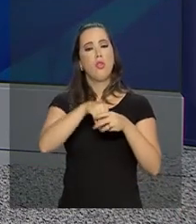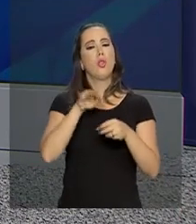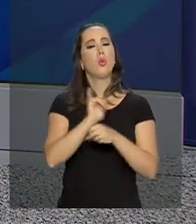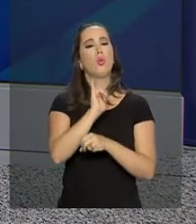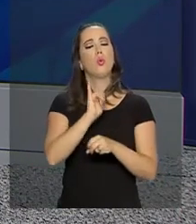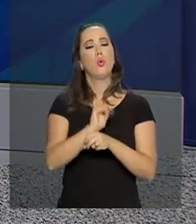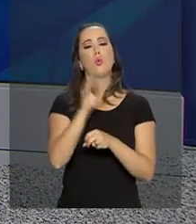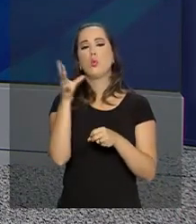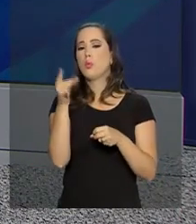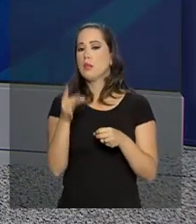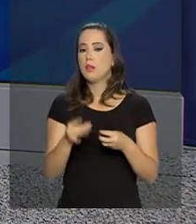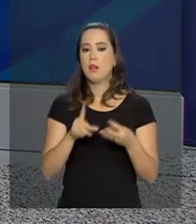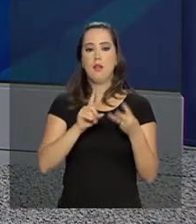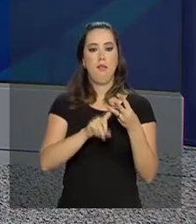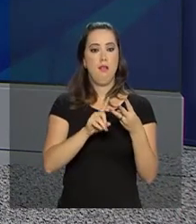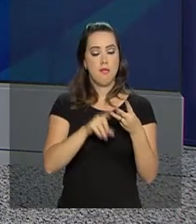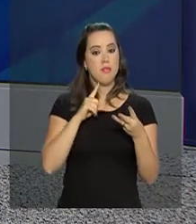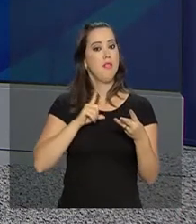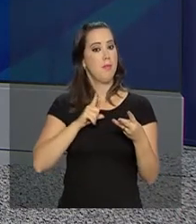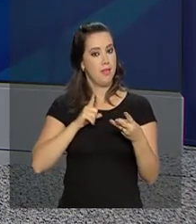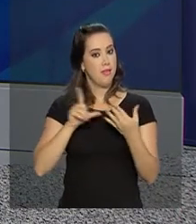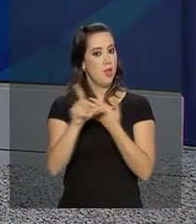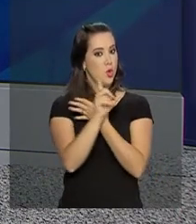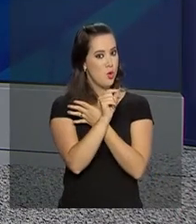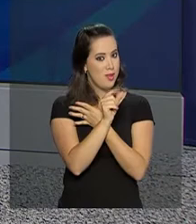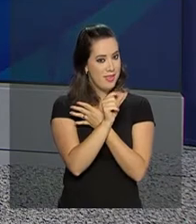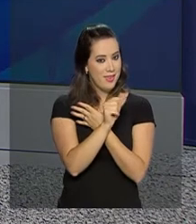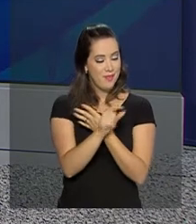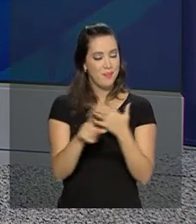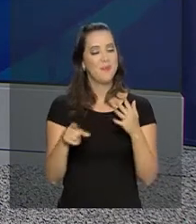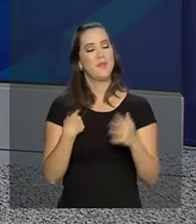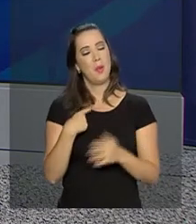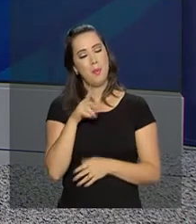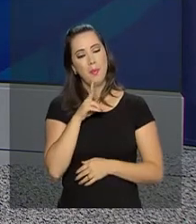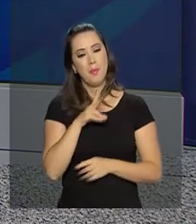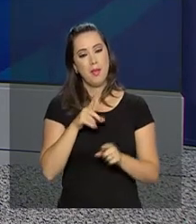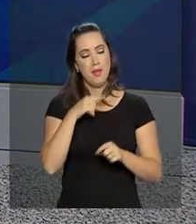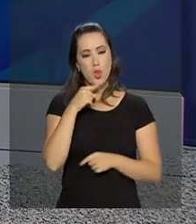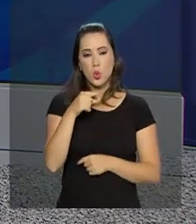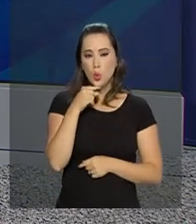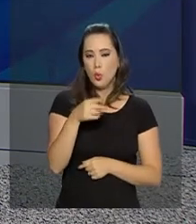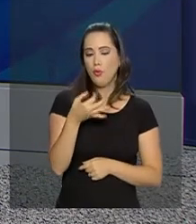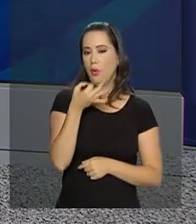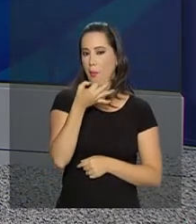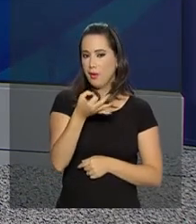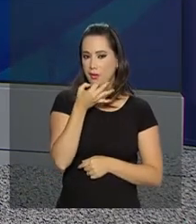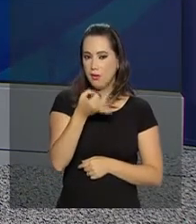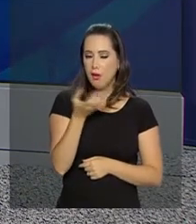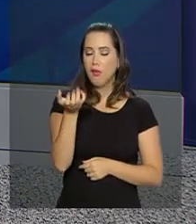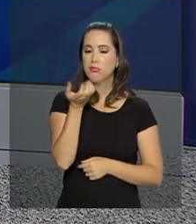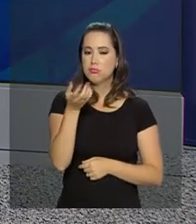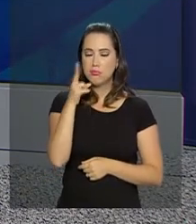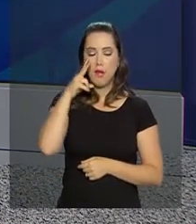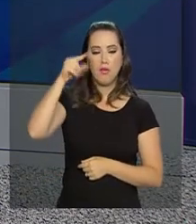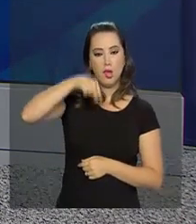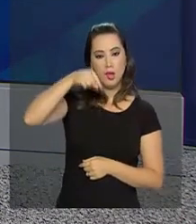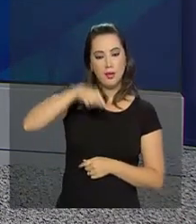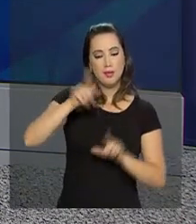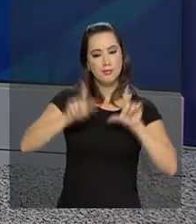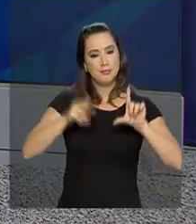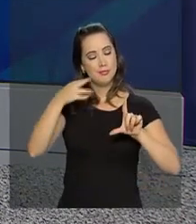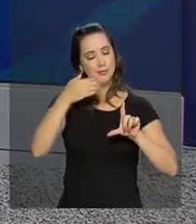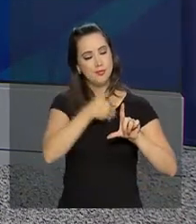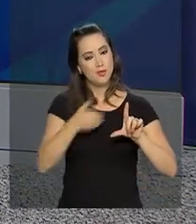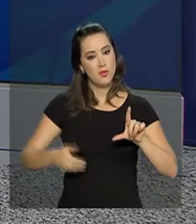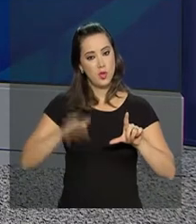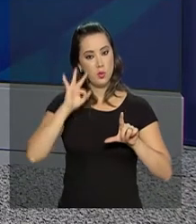no YouTube. Acesse também o nosso perfil no Twitter. Você pode mandar suas sugestões de reportagens e dúvidas sobre programas e ações do governo